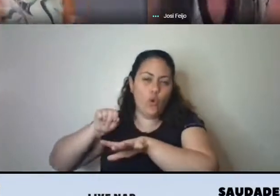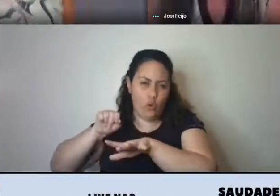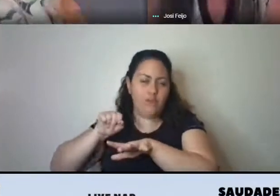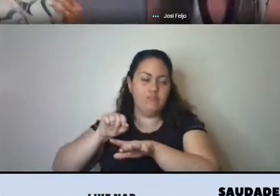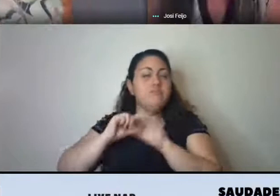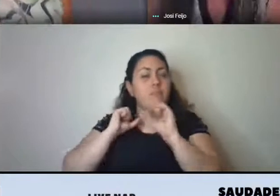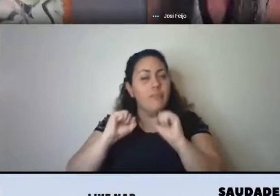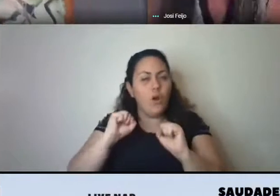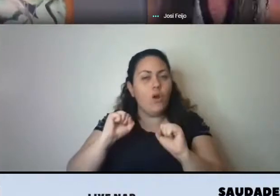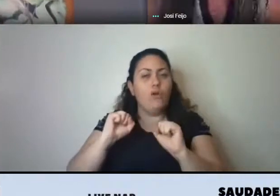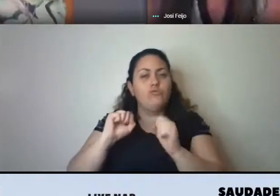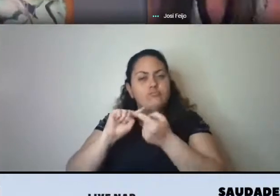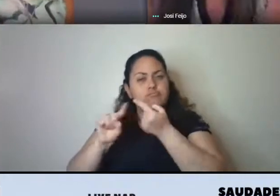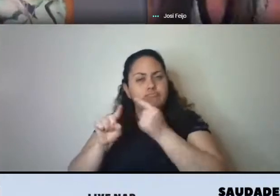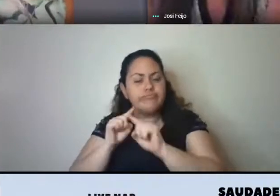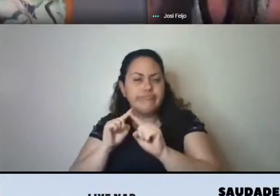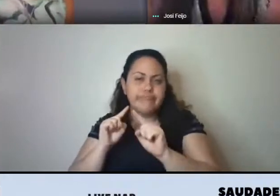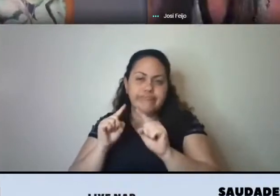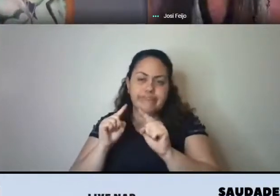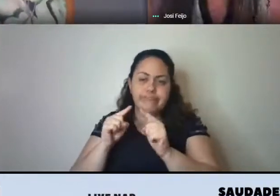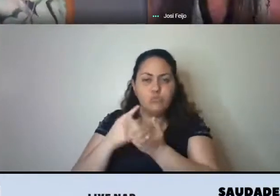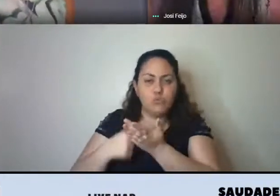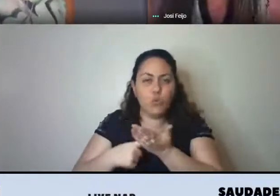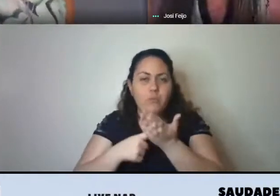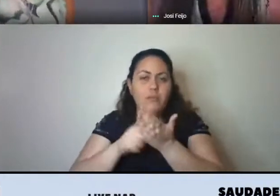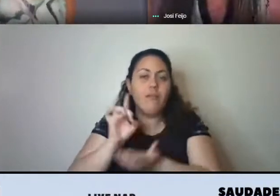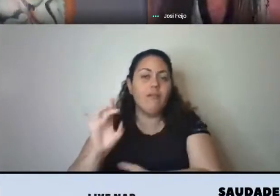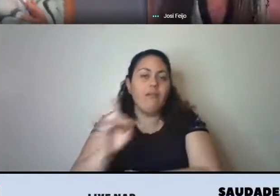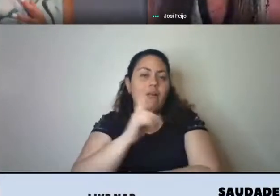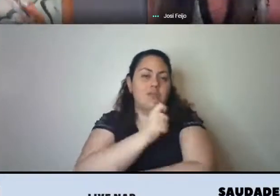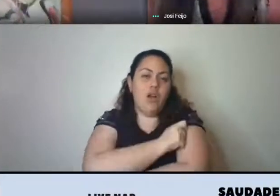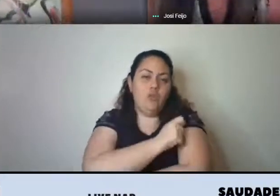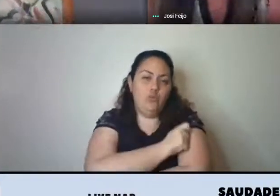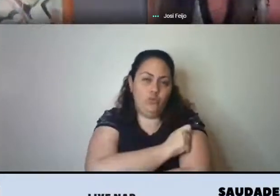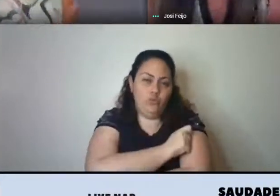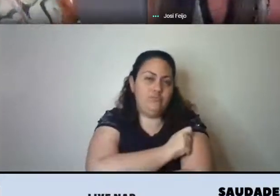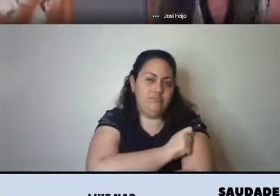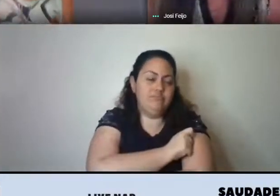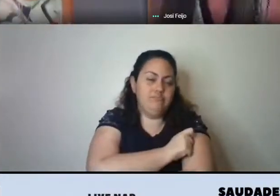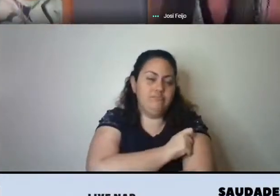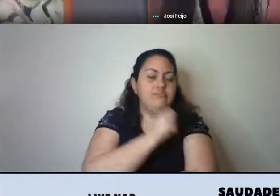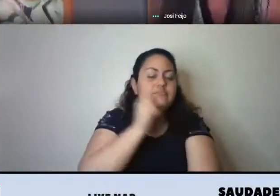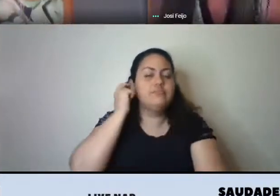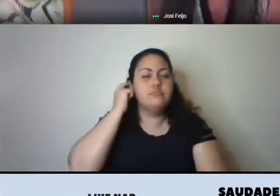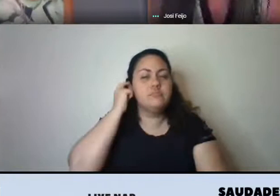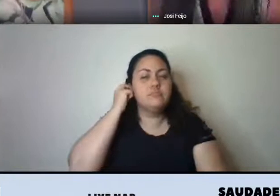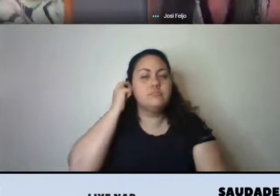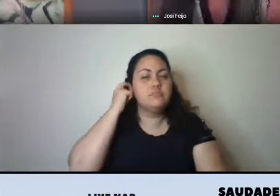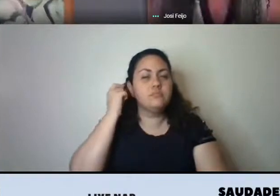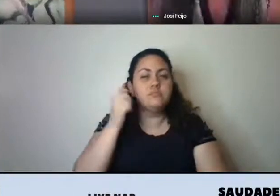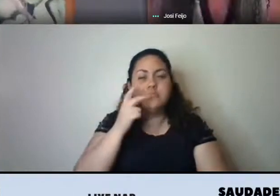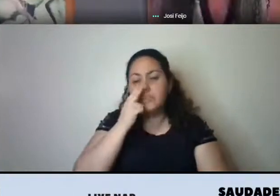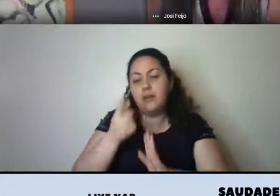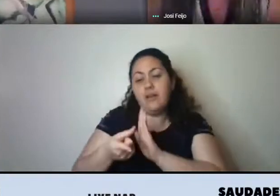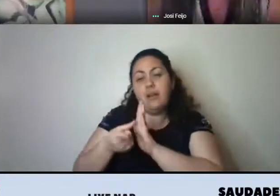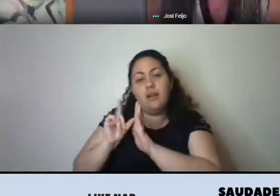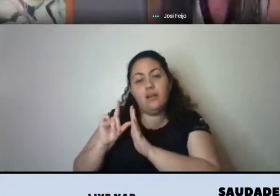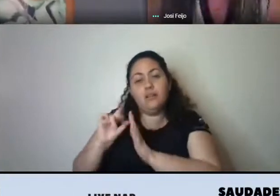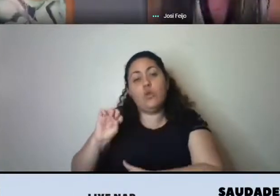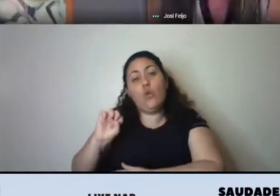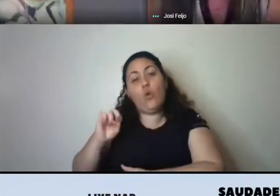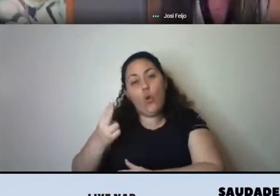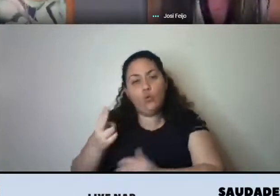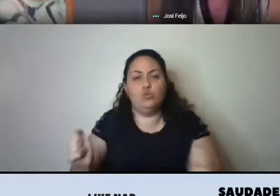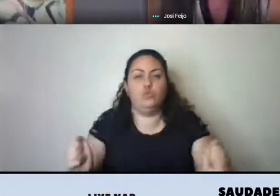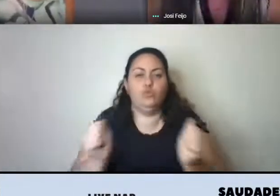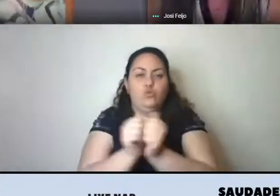articuladas e exercitadas pelos sujeitos antes, vamos dizer assim, ou até de maneira concomitante, né? E isso é uma das